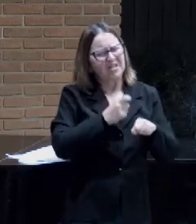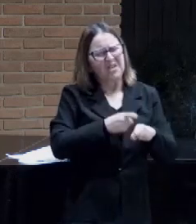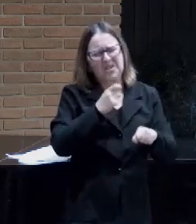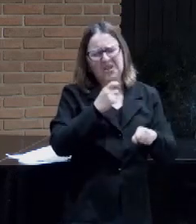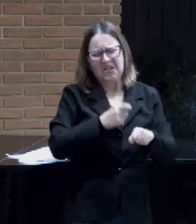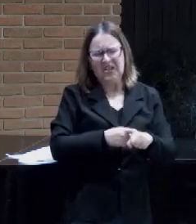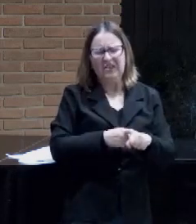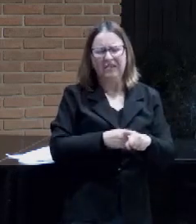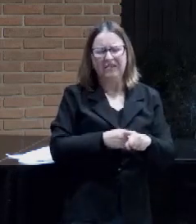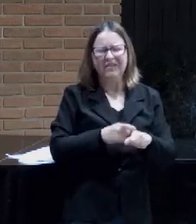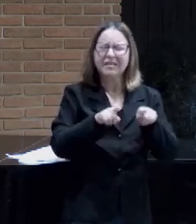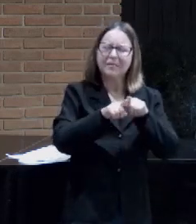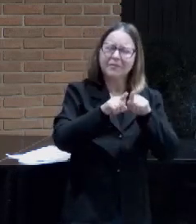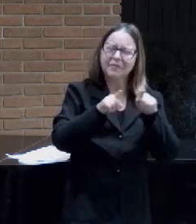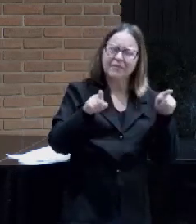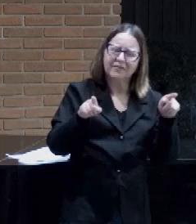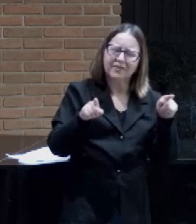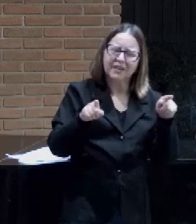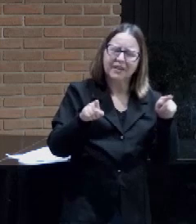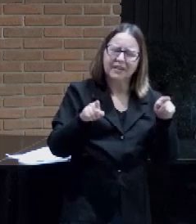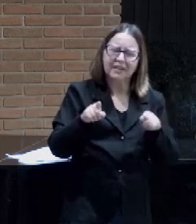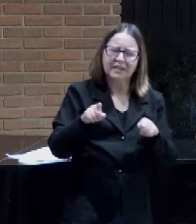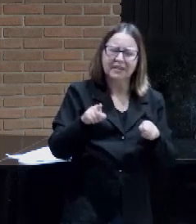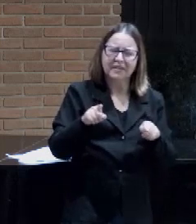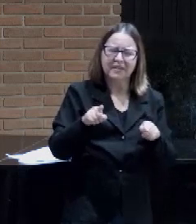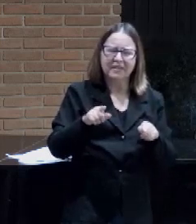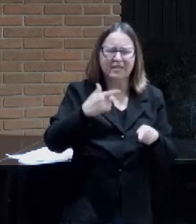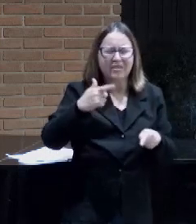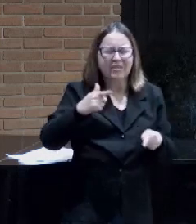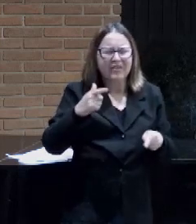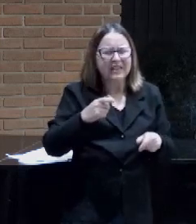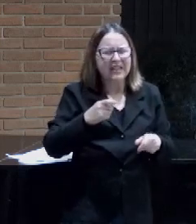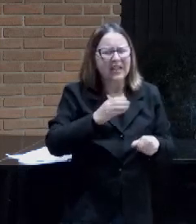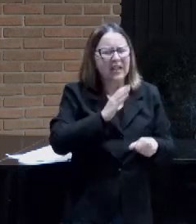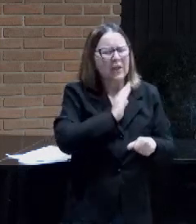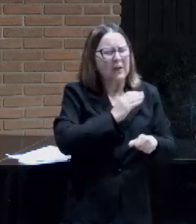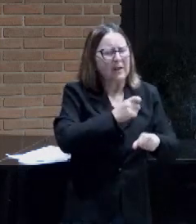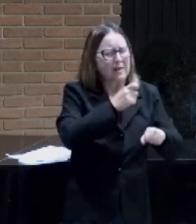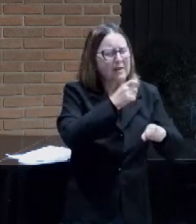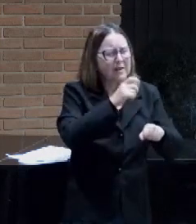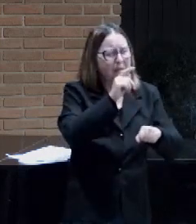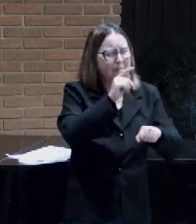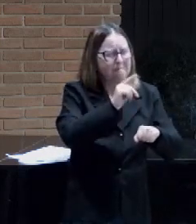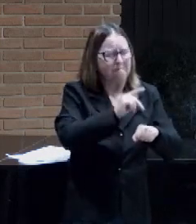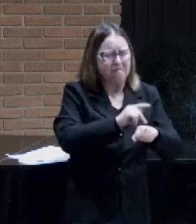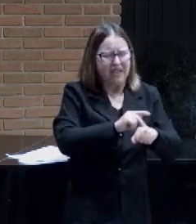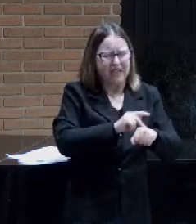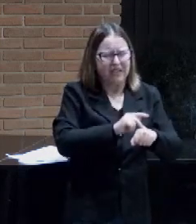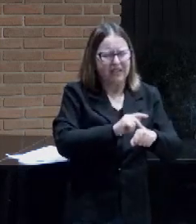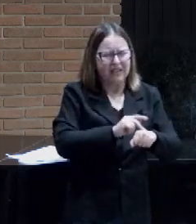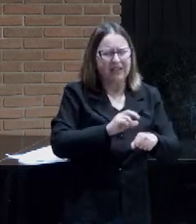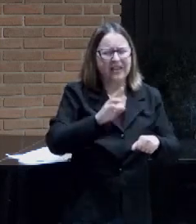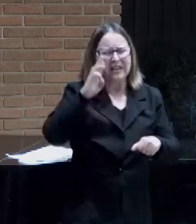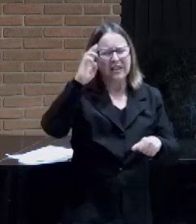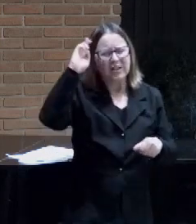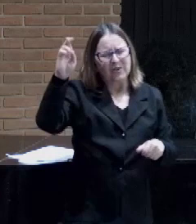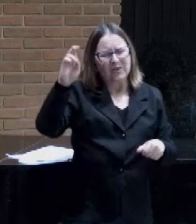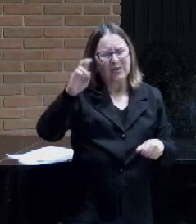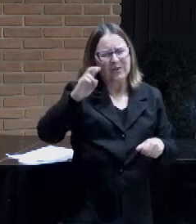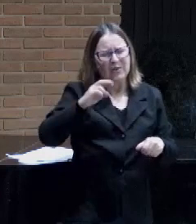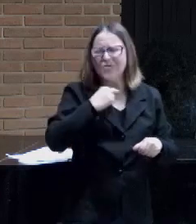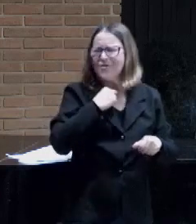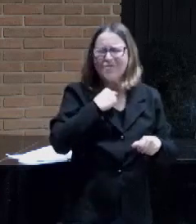resistente, mas não existe coração de pedra que o Senhor não consiga transformar em coração de carne. Não existe